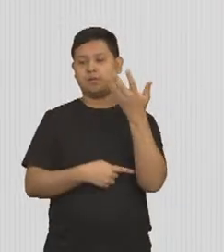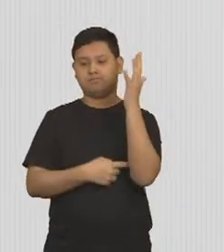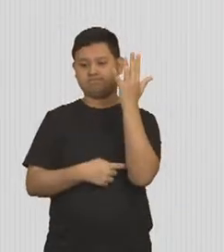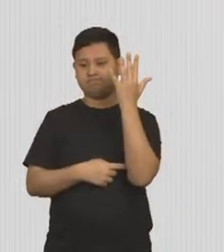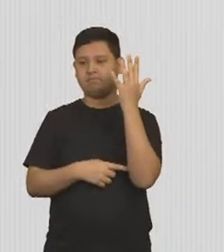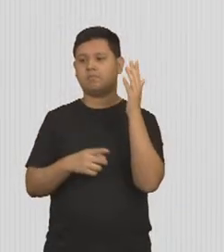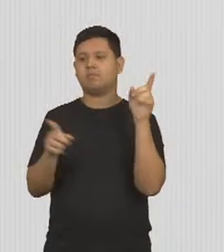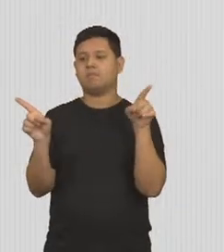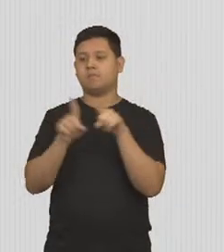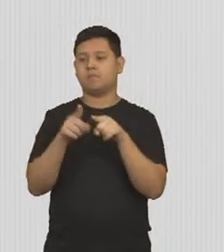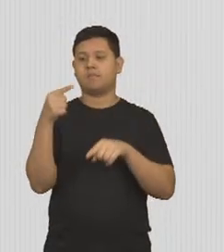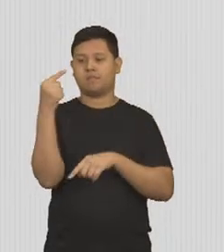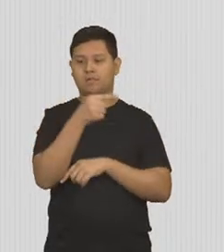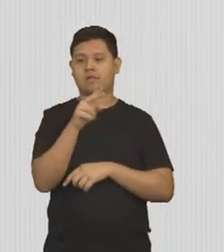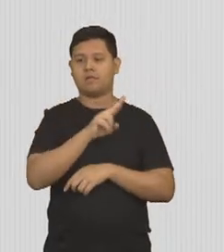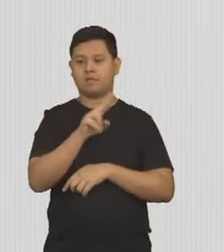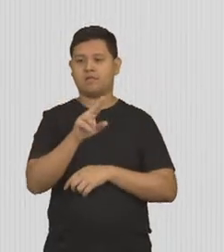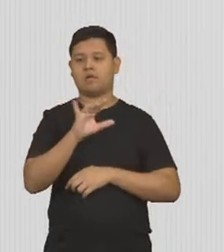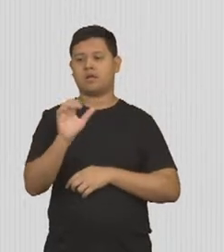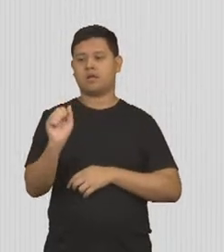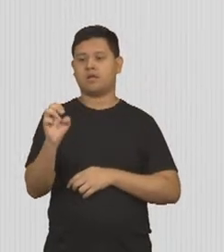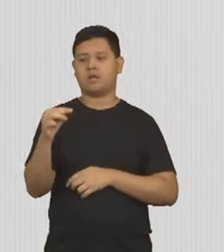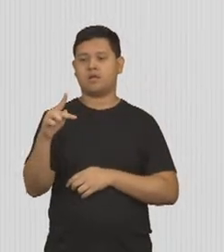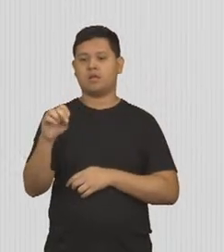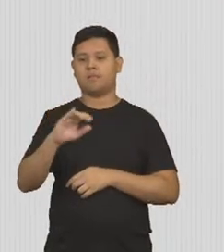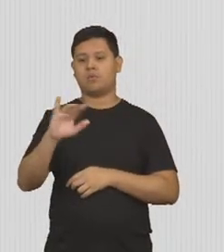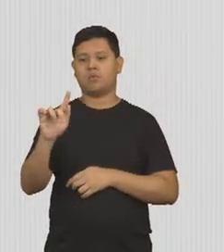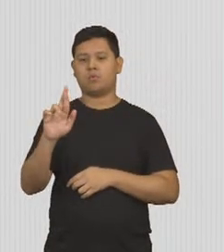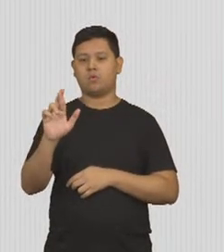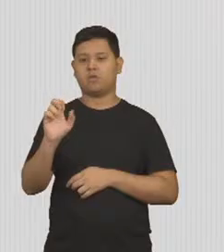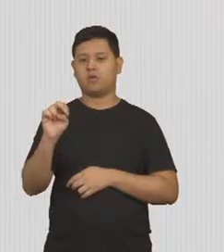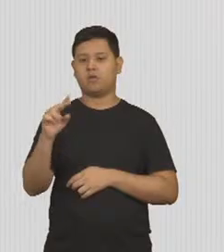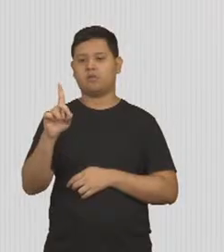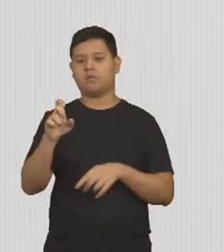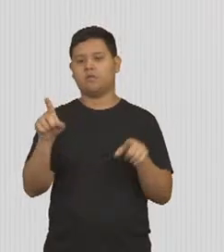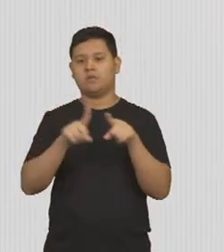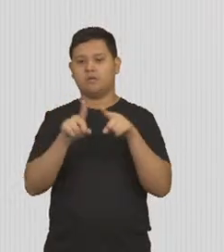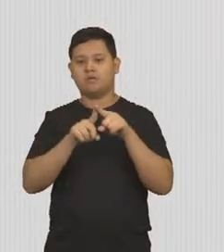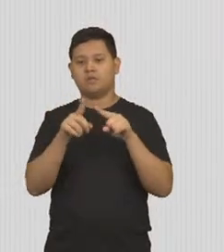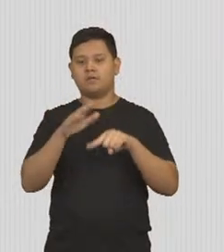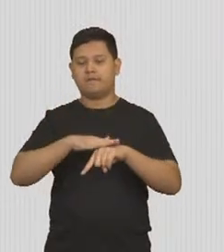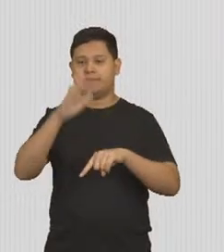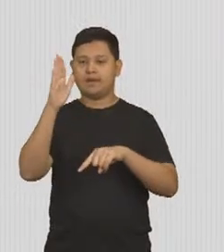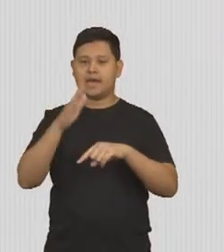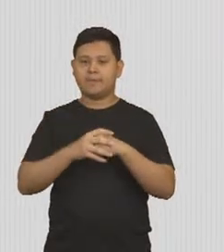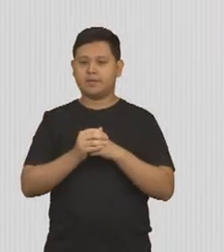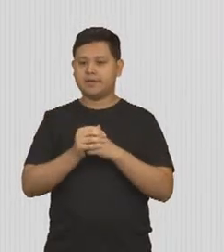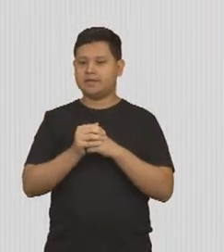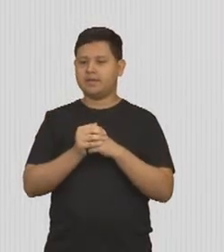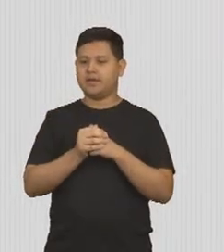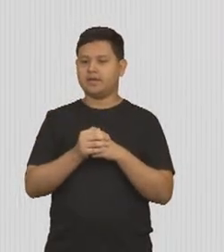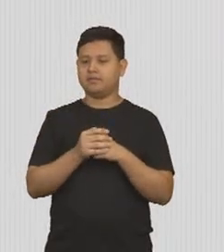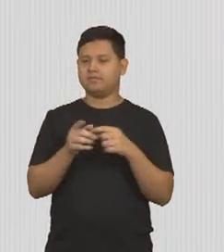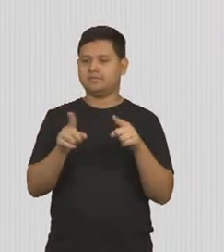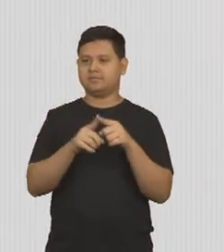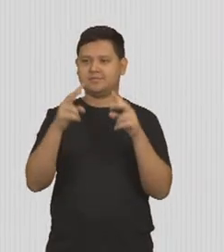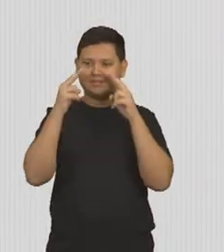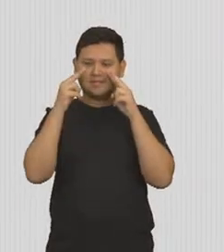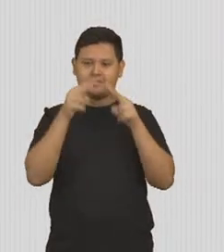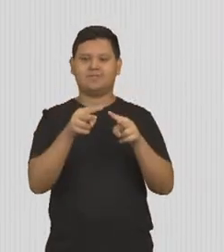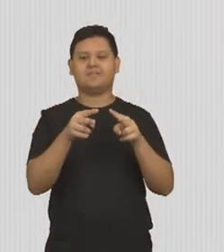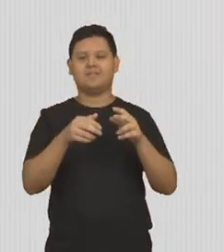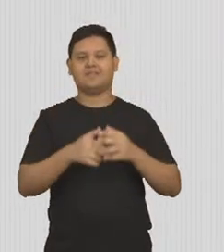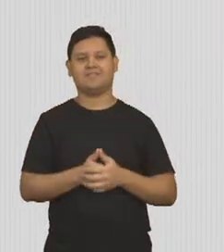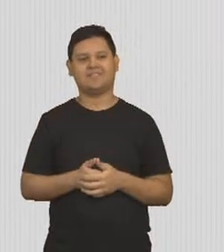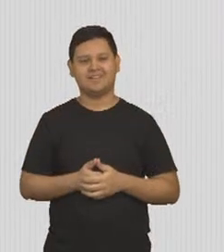estrada municipal Teófilo Teodoro Rezende, ali no Campo Grande. A gente tem árvores encostando já na fiação, causando transtorno para a população. É muito importante que a gente dê atenção para esses